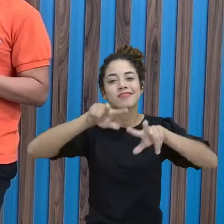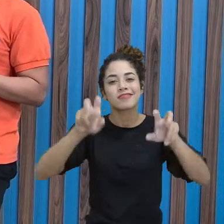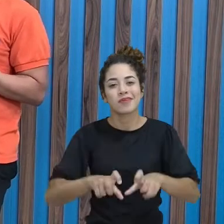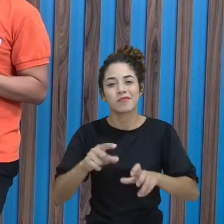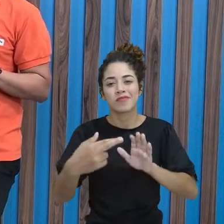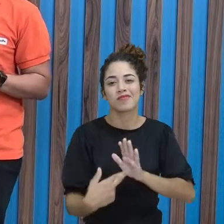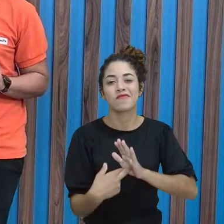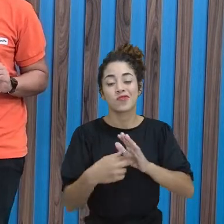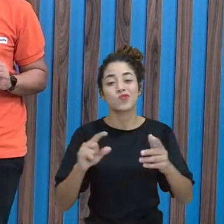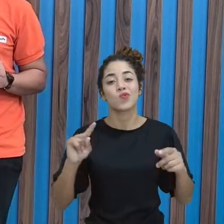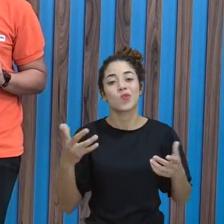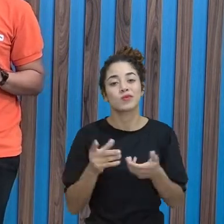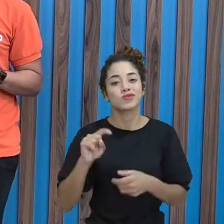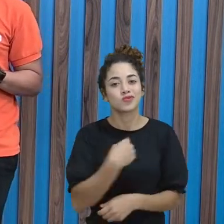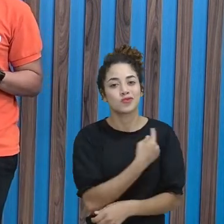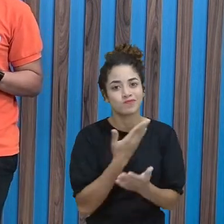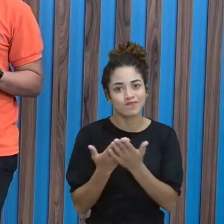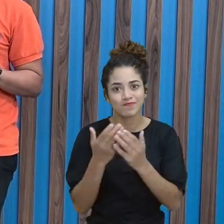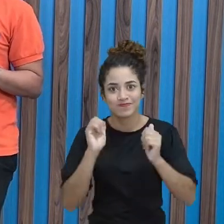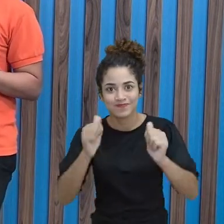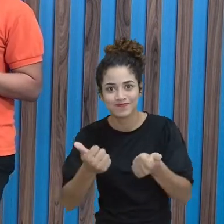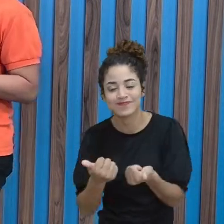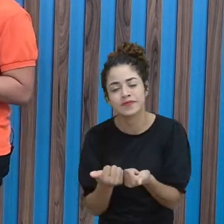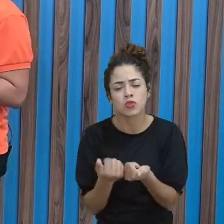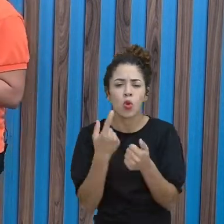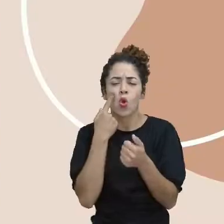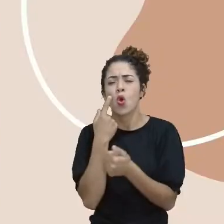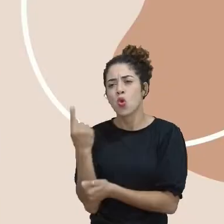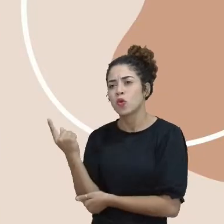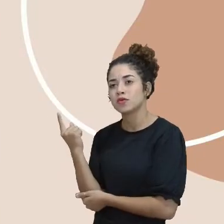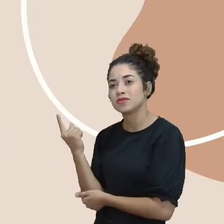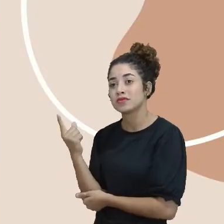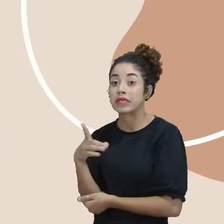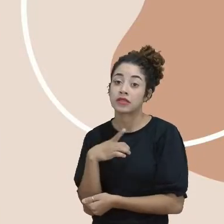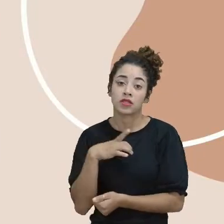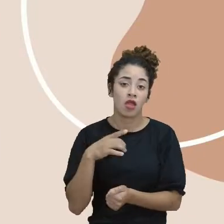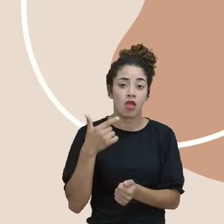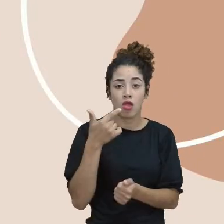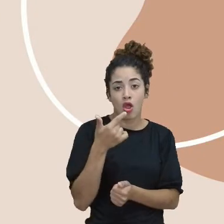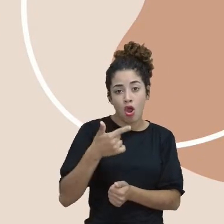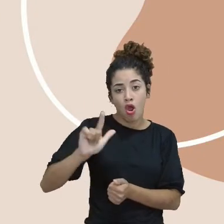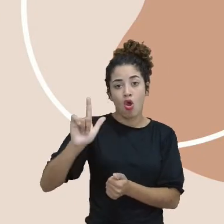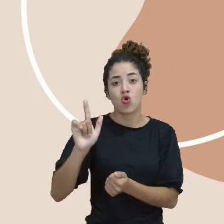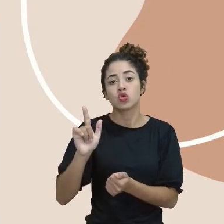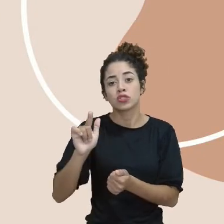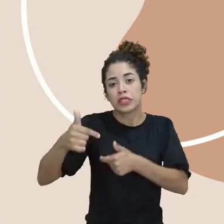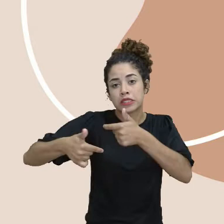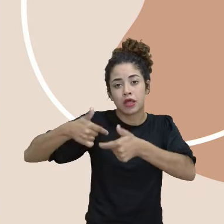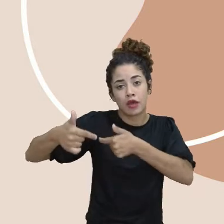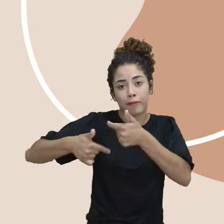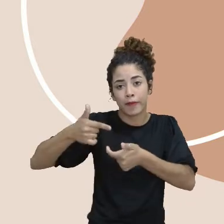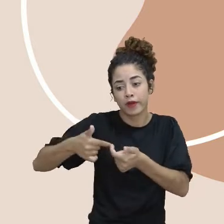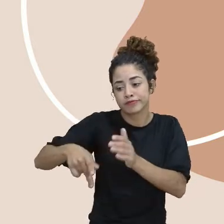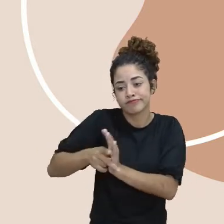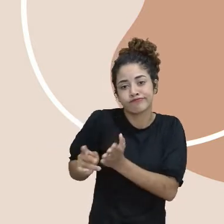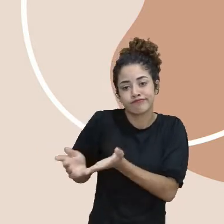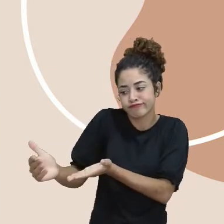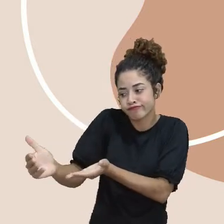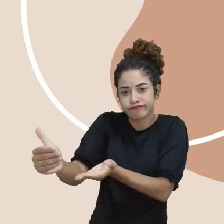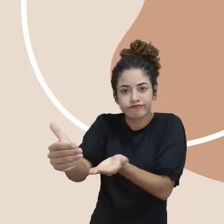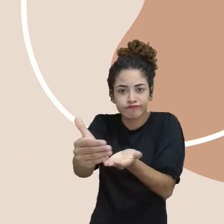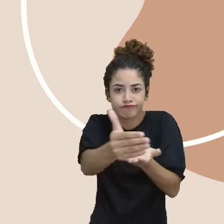a gente está tratando hoje. Observa, aqui eu tenho outro trabalho com dados, né? Que é um